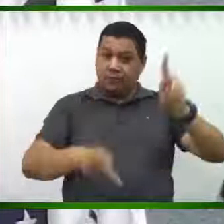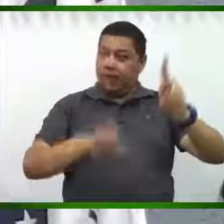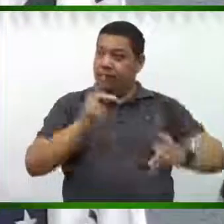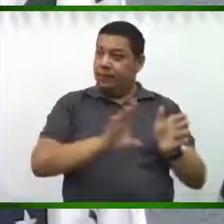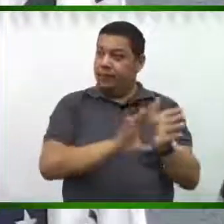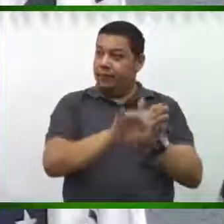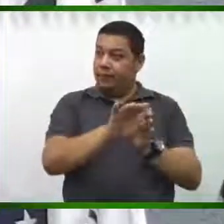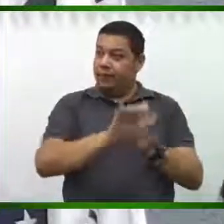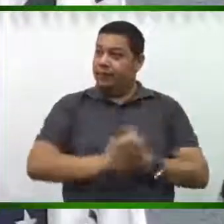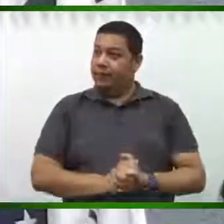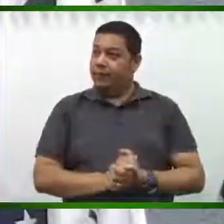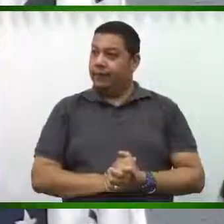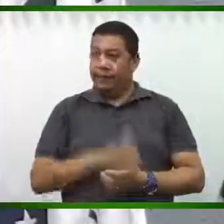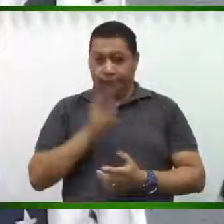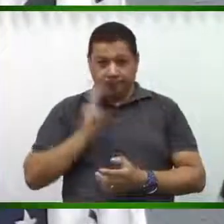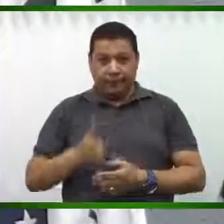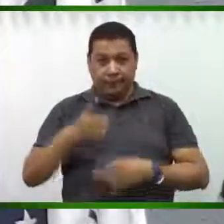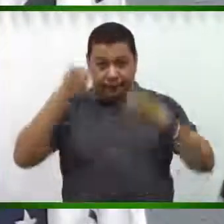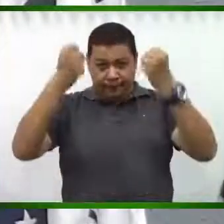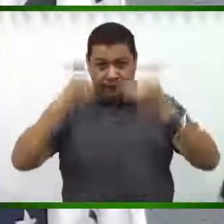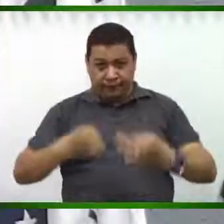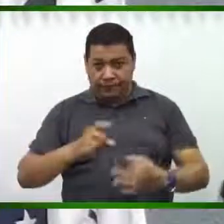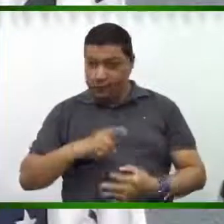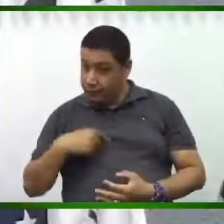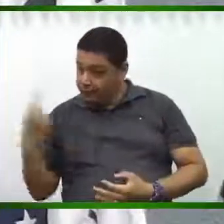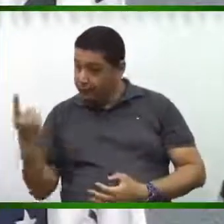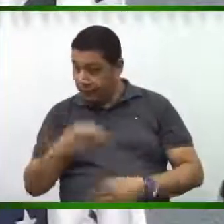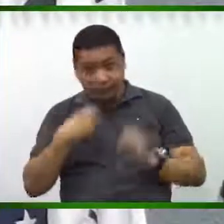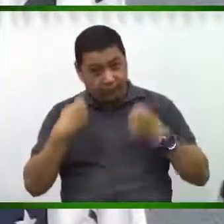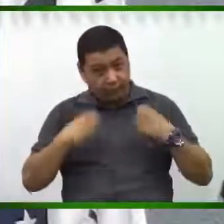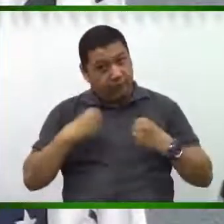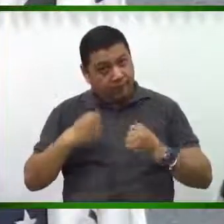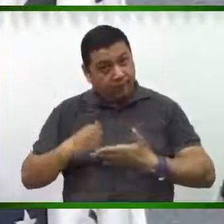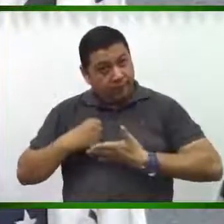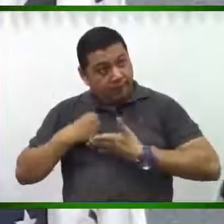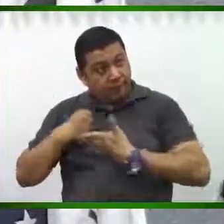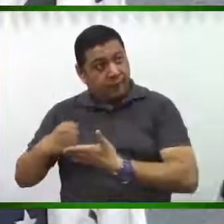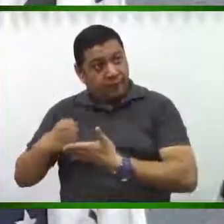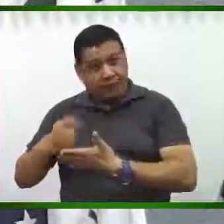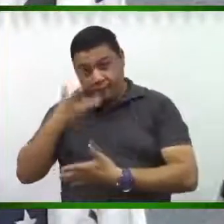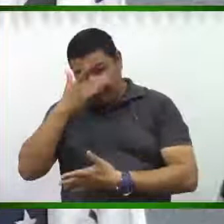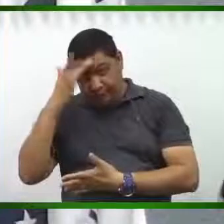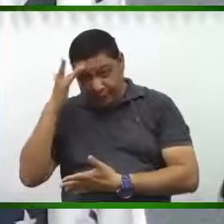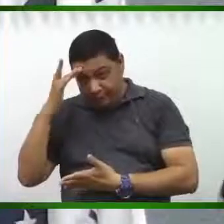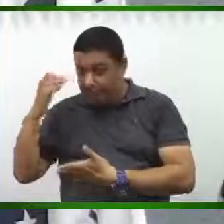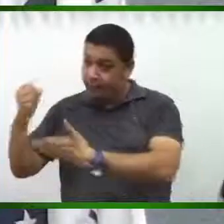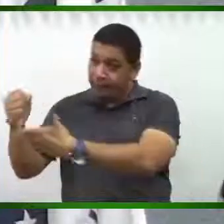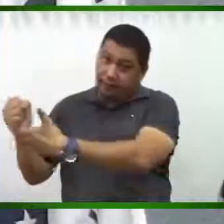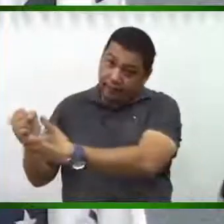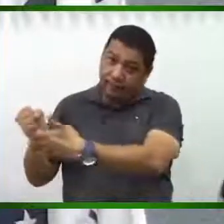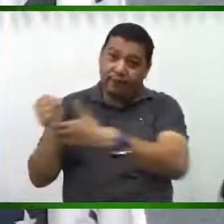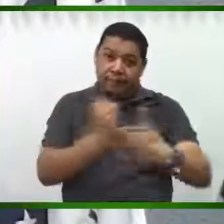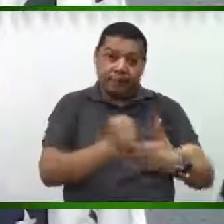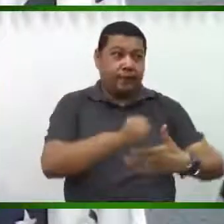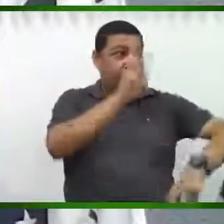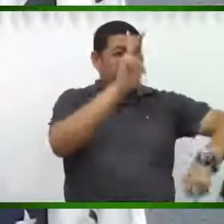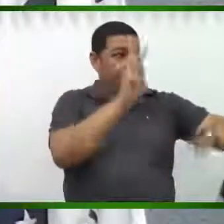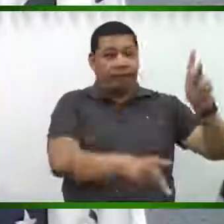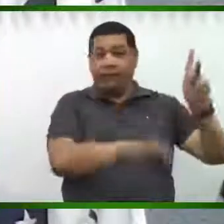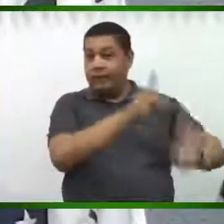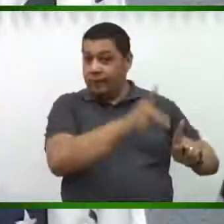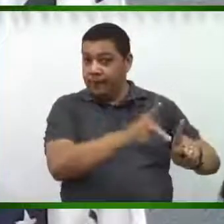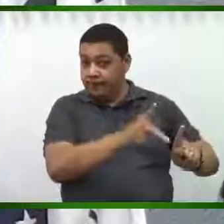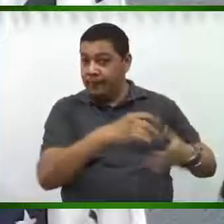falo que a gente devemos ajudar o político, que ajuda o povo,